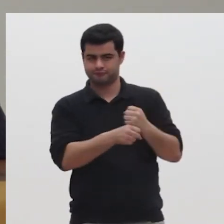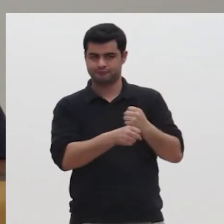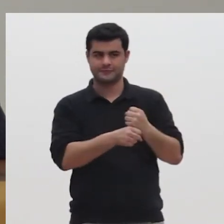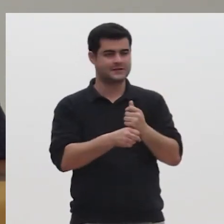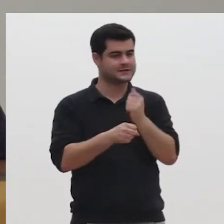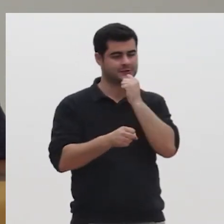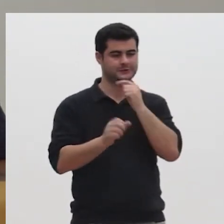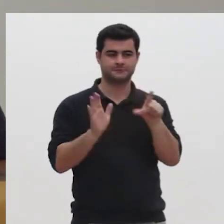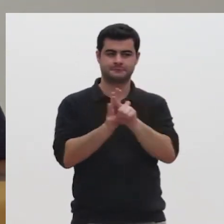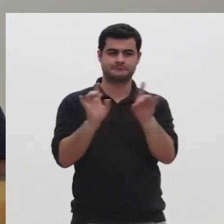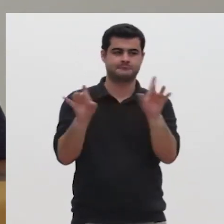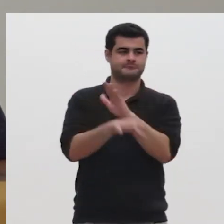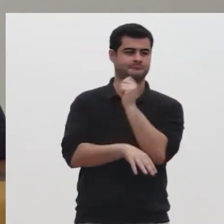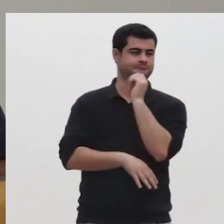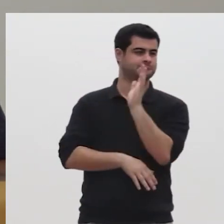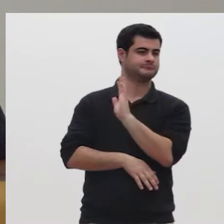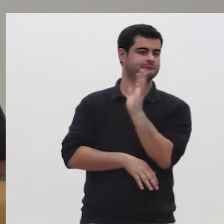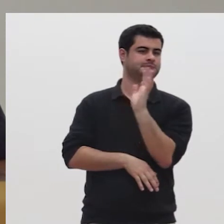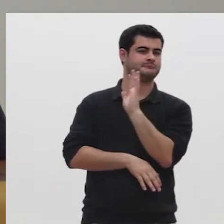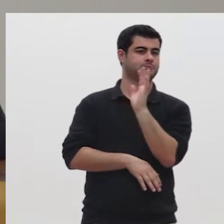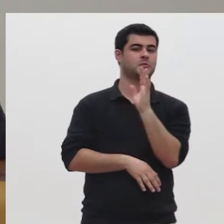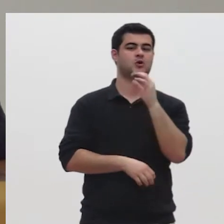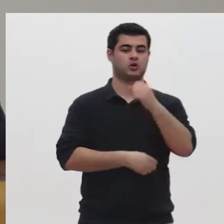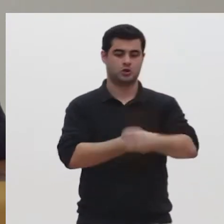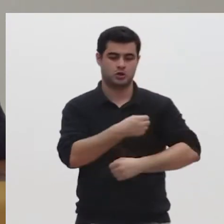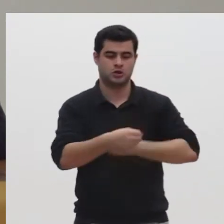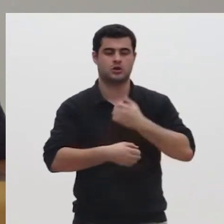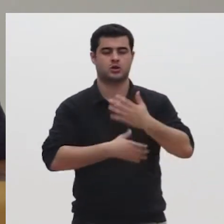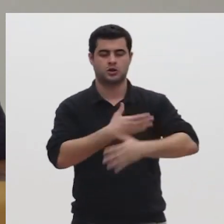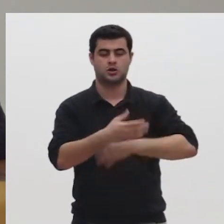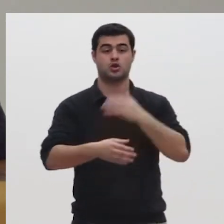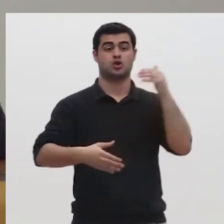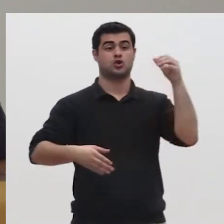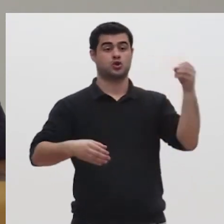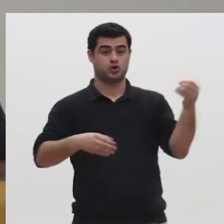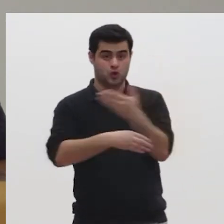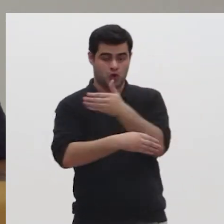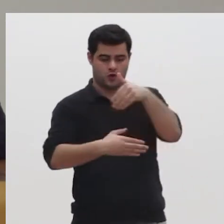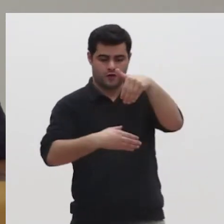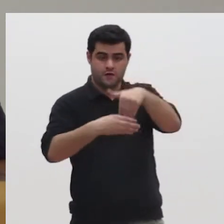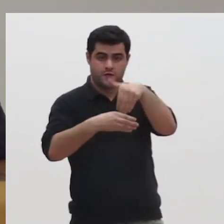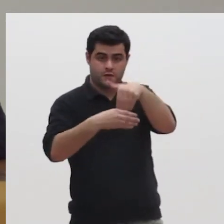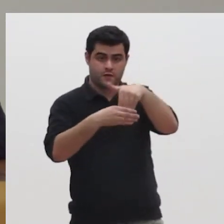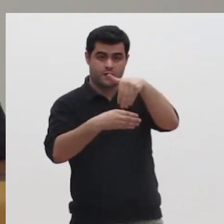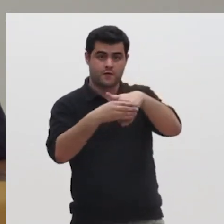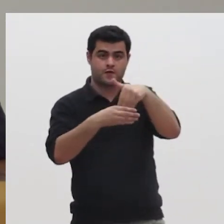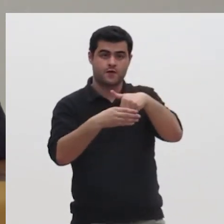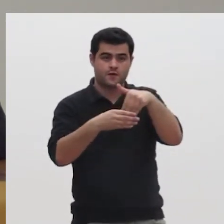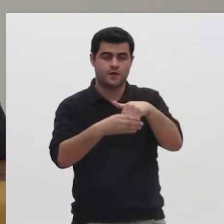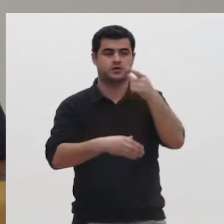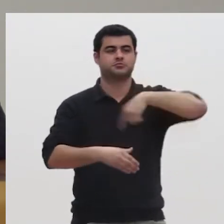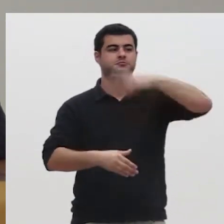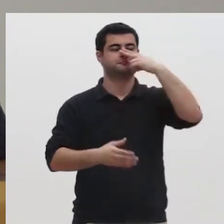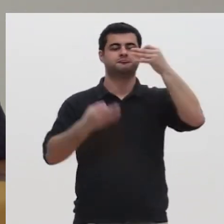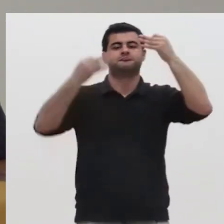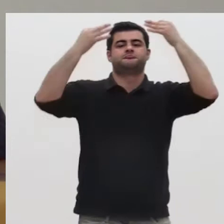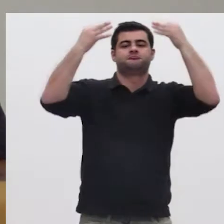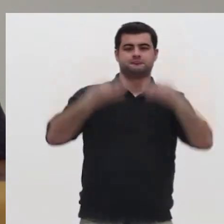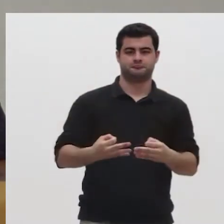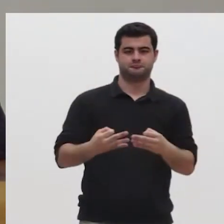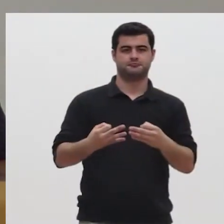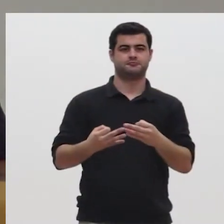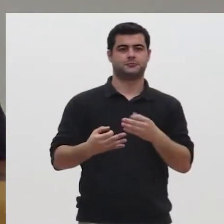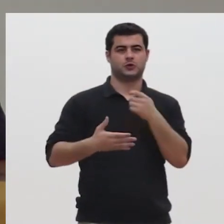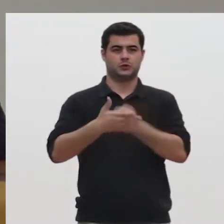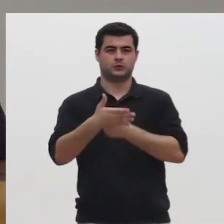legalizada, infelizmente. Então, a cada nova eleição que nós realizamos, a cada nova consulta, nós reafirmamos o sentido dessa